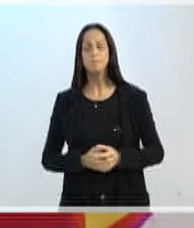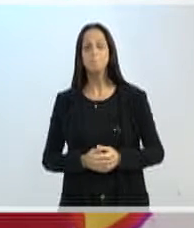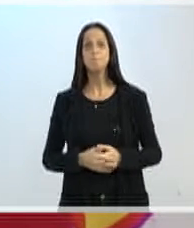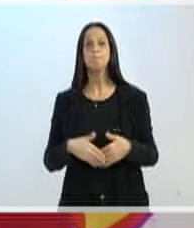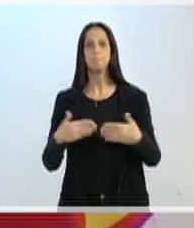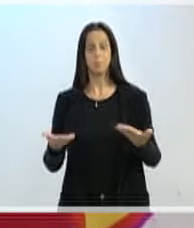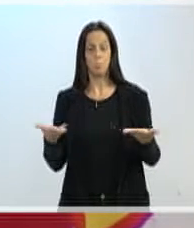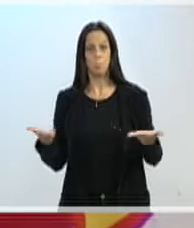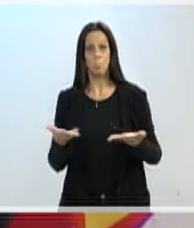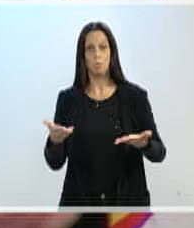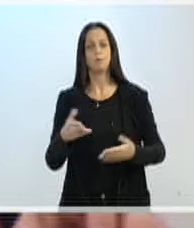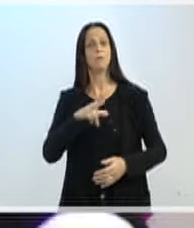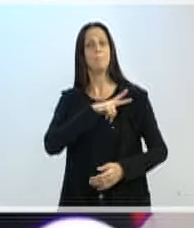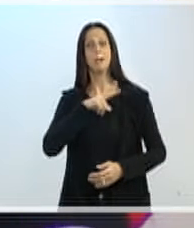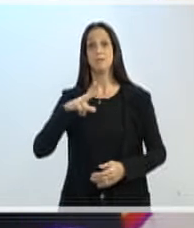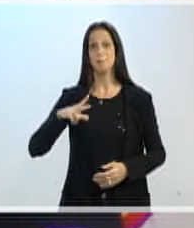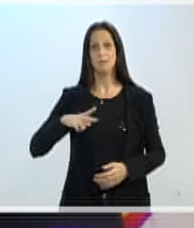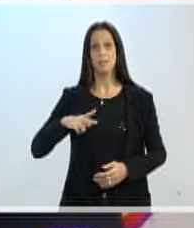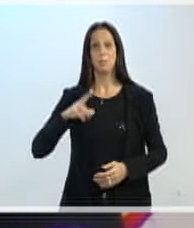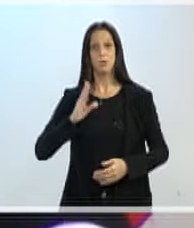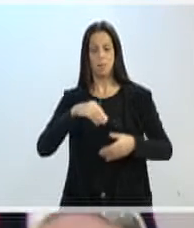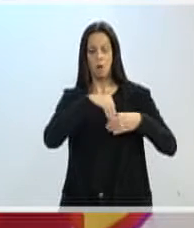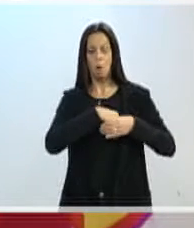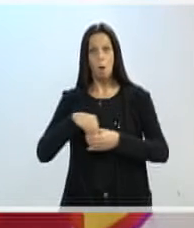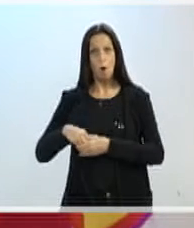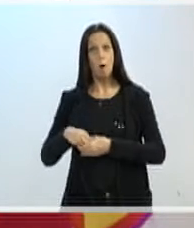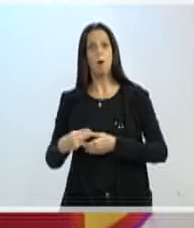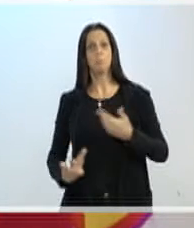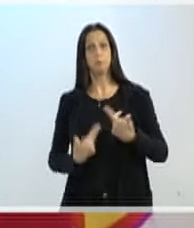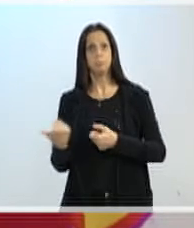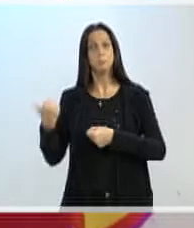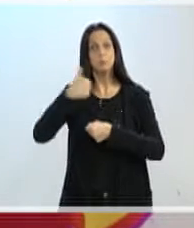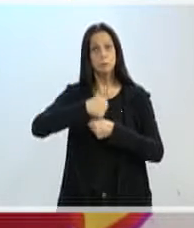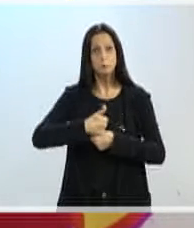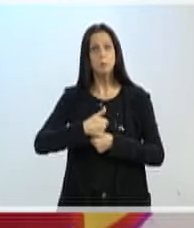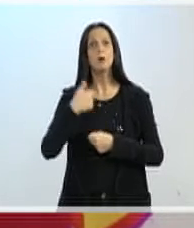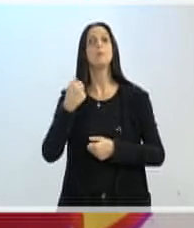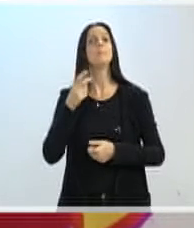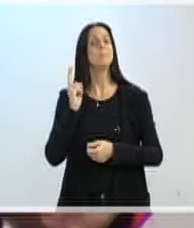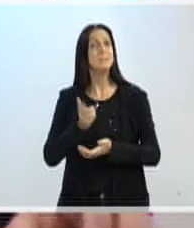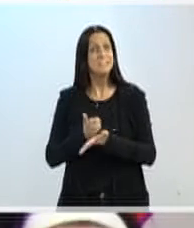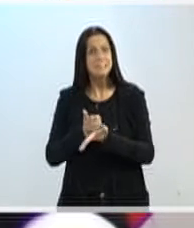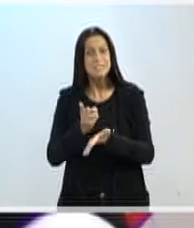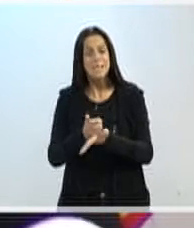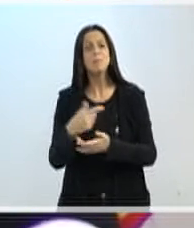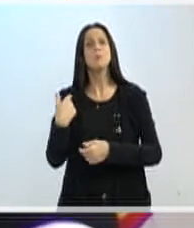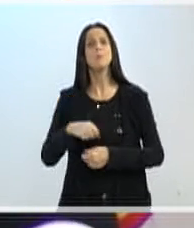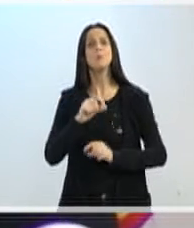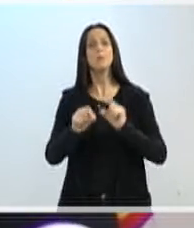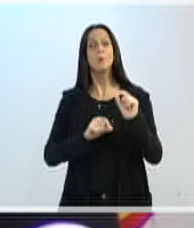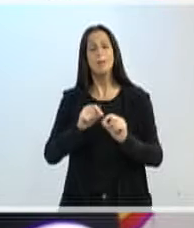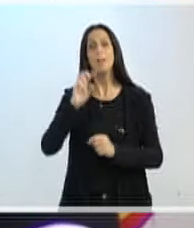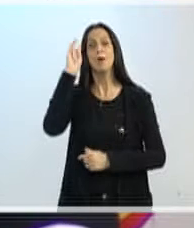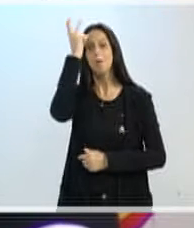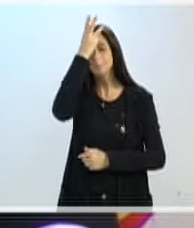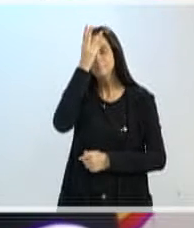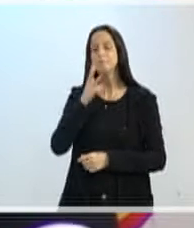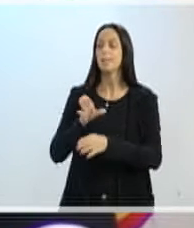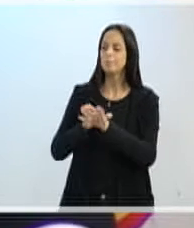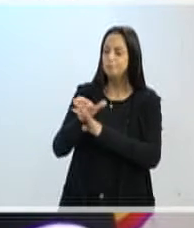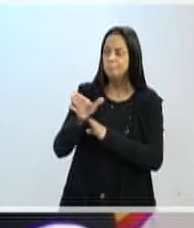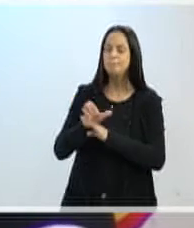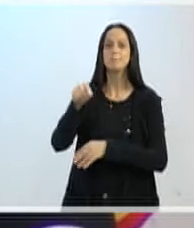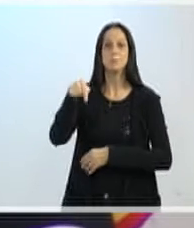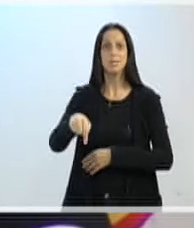for transplantado deve ser monitorado pelo resto da sua vida pelo hospital. E este